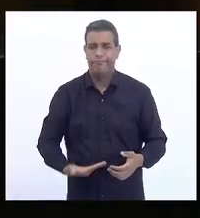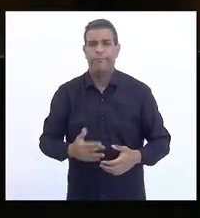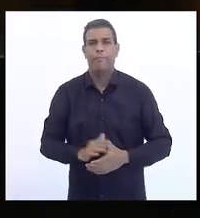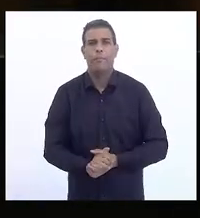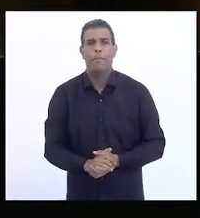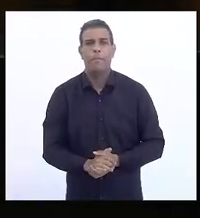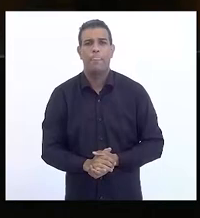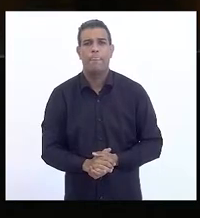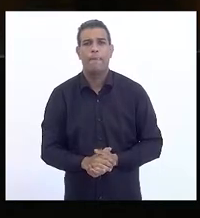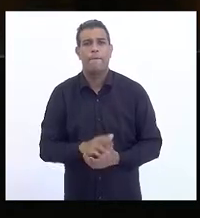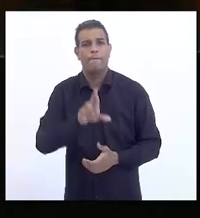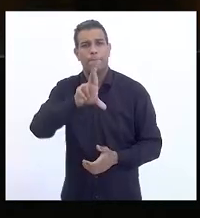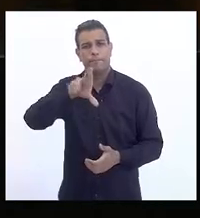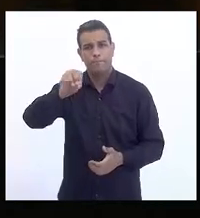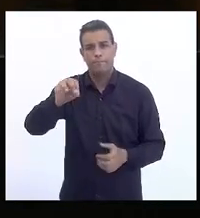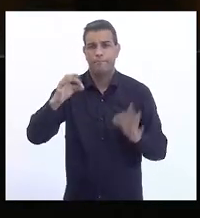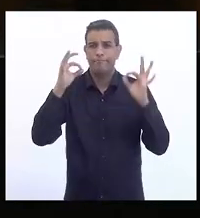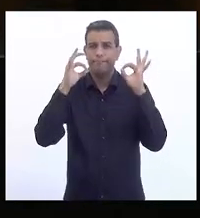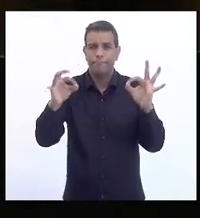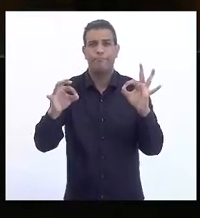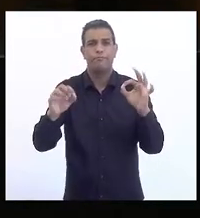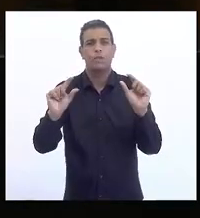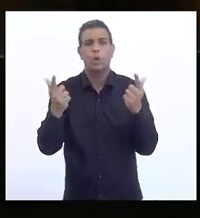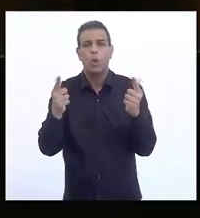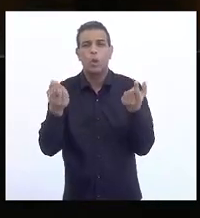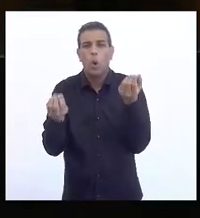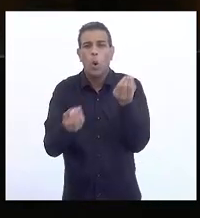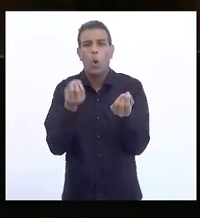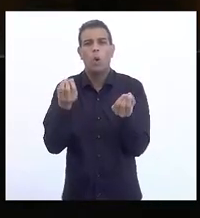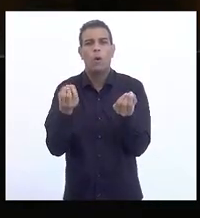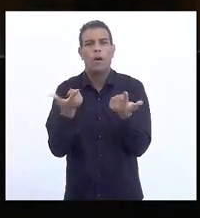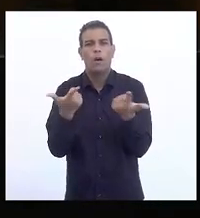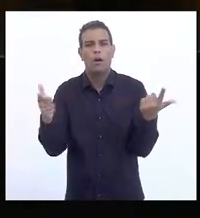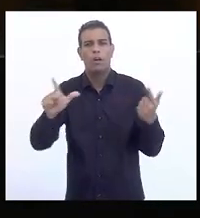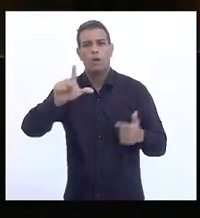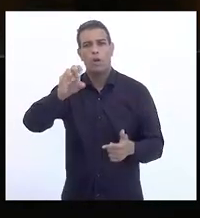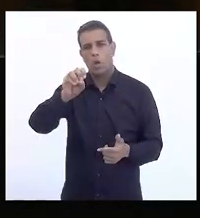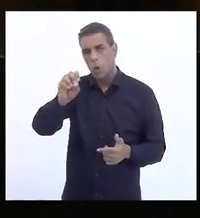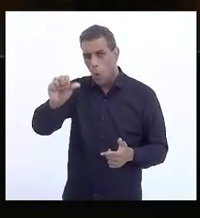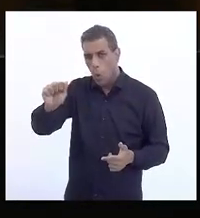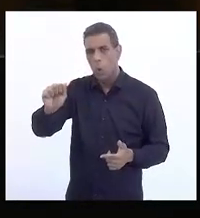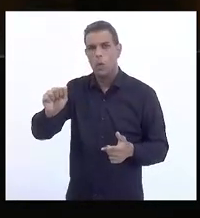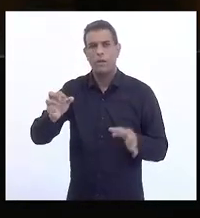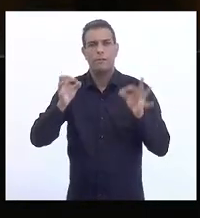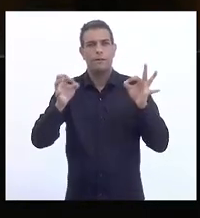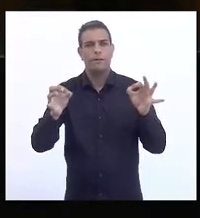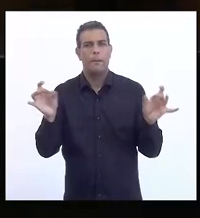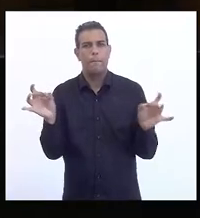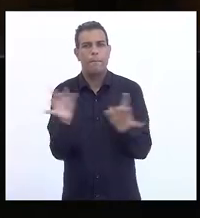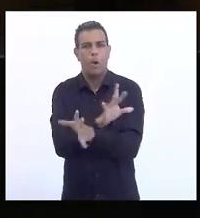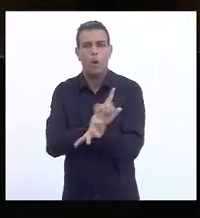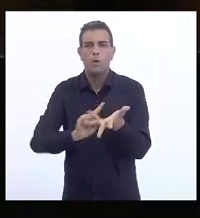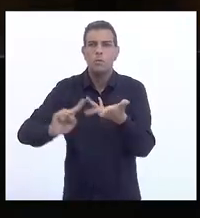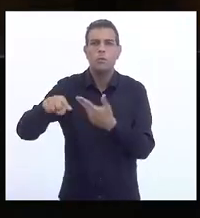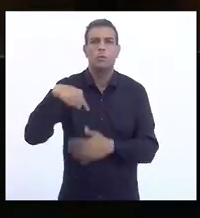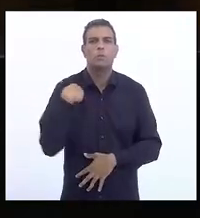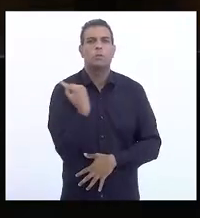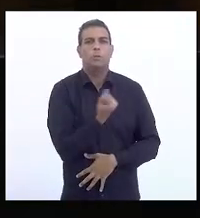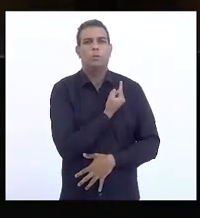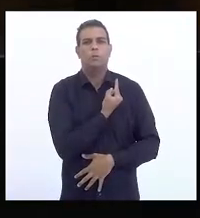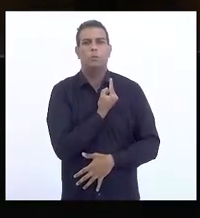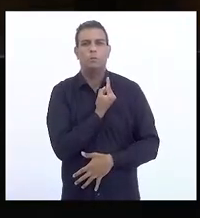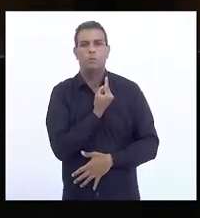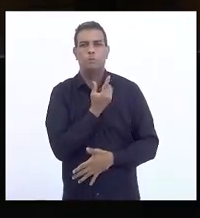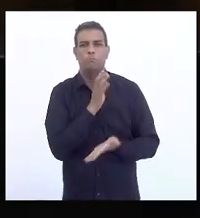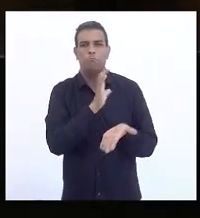o Rio de Janeiro sem uma LOA absolutamente zerada entre receitas